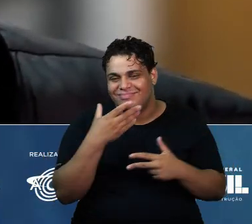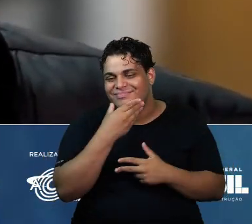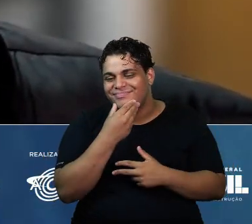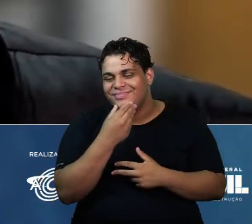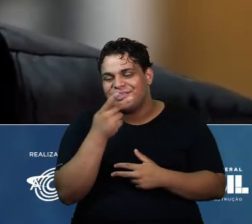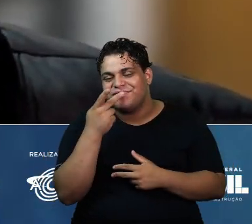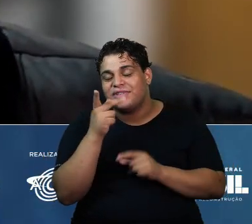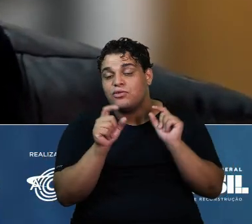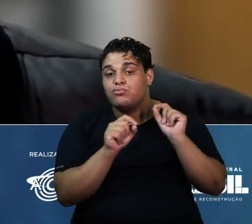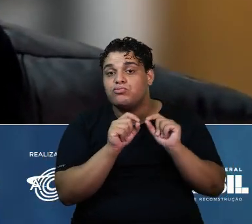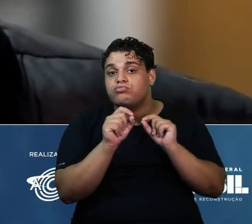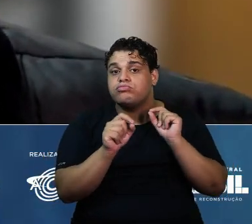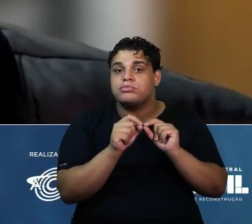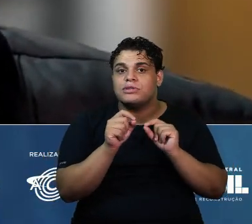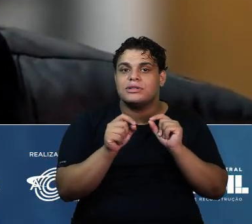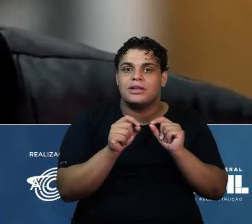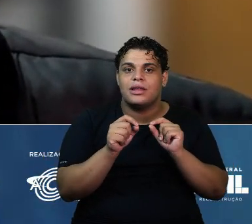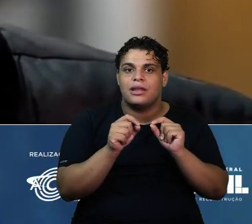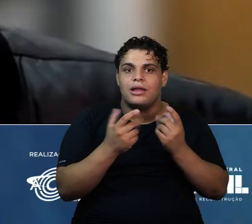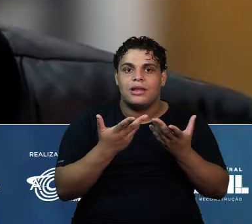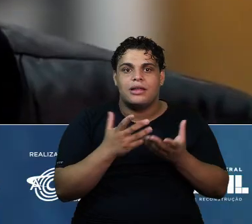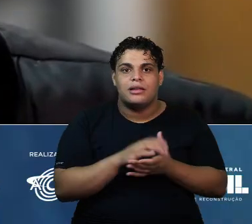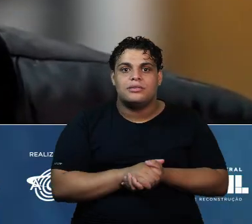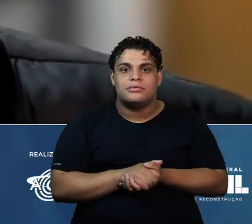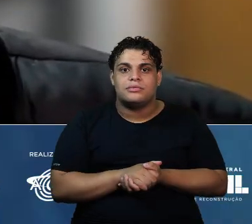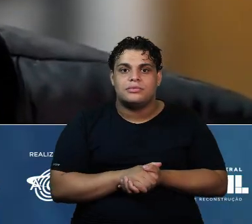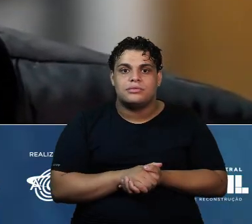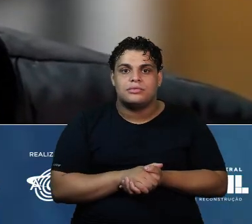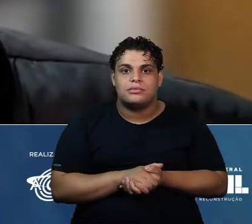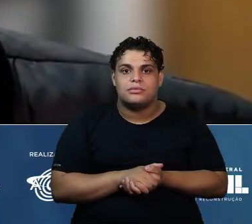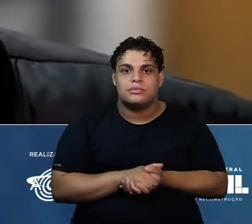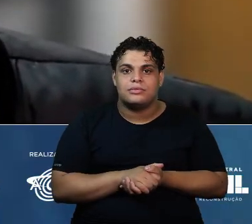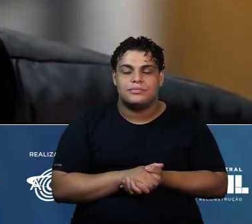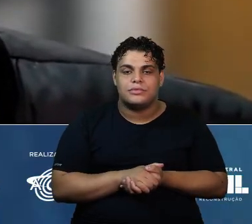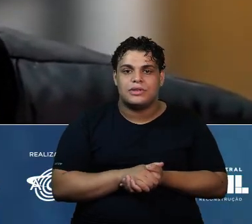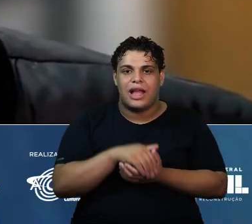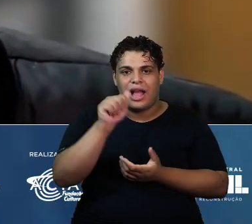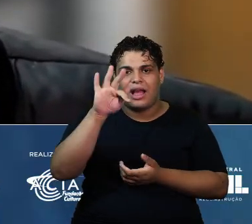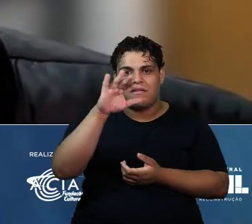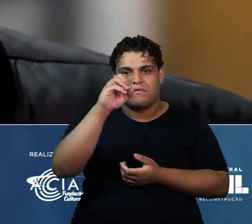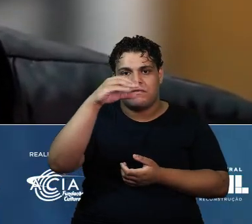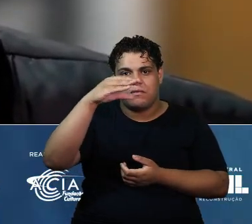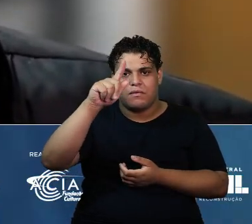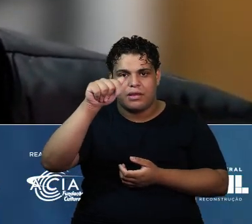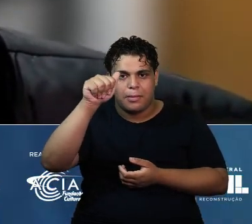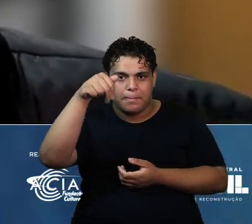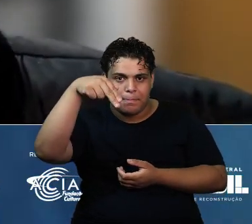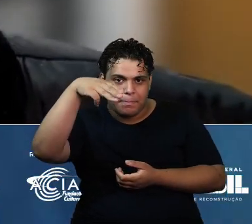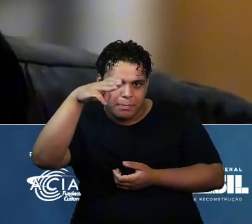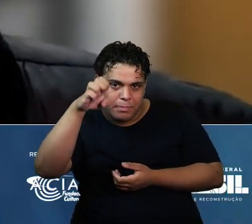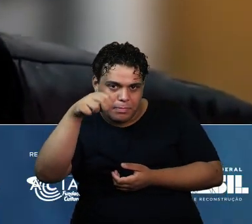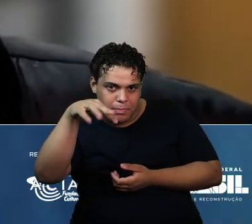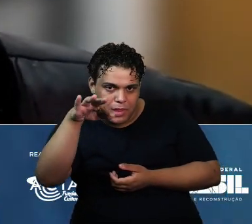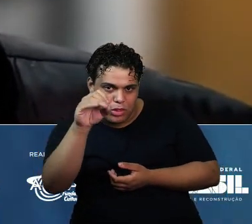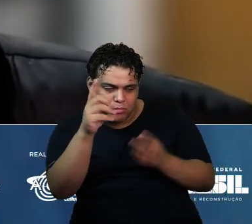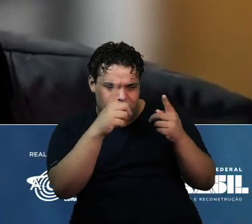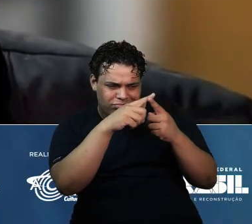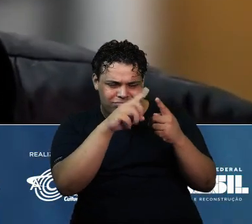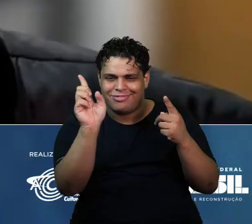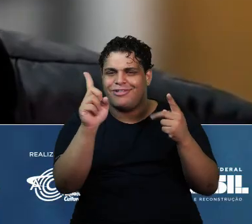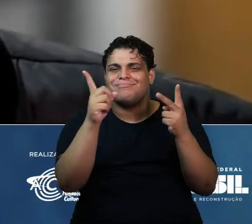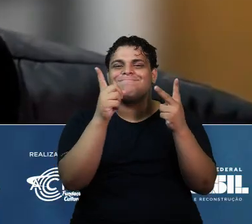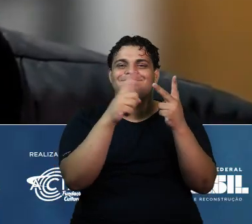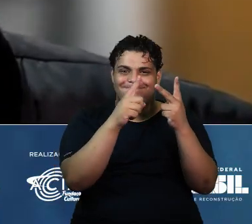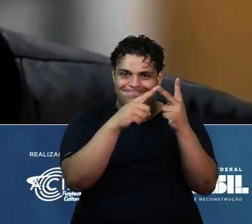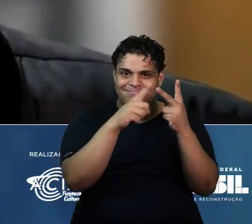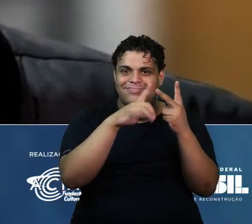tecla que o afogamento não é, a maioria deles não é acidente, é um incidente, porque como ele tem a prevenção,